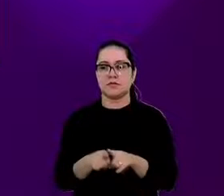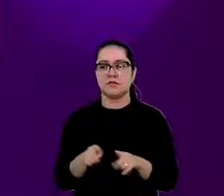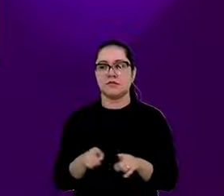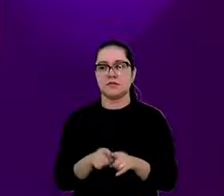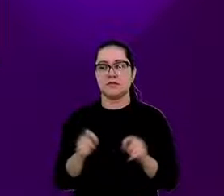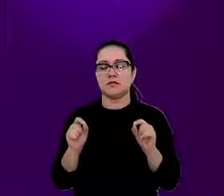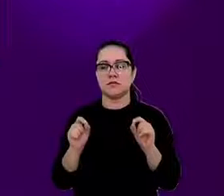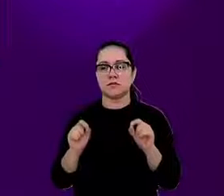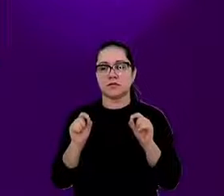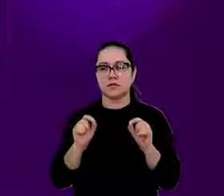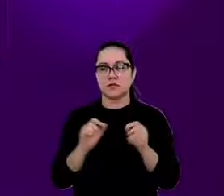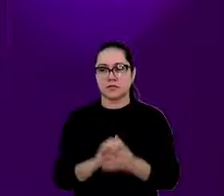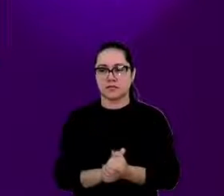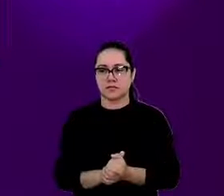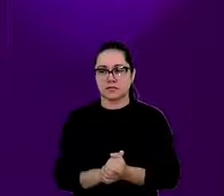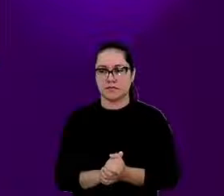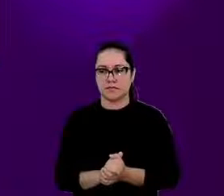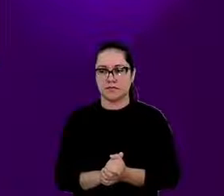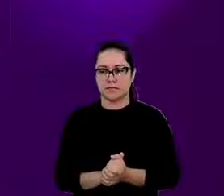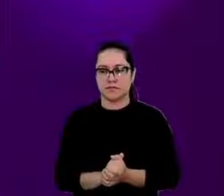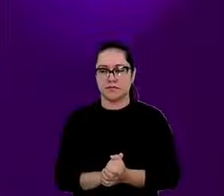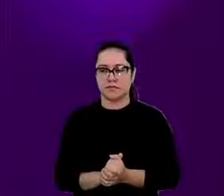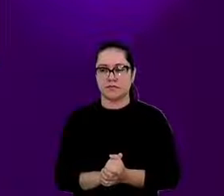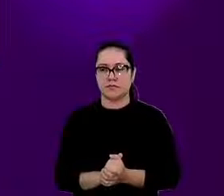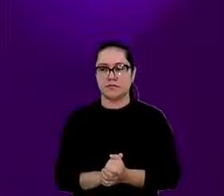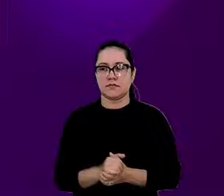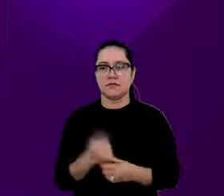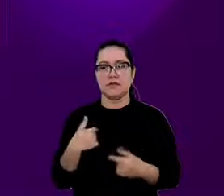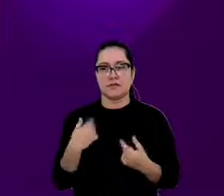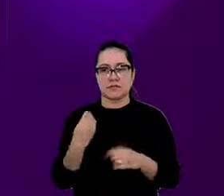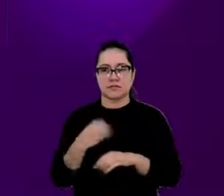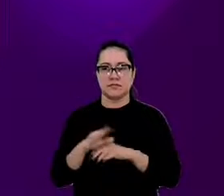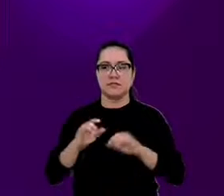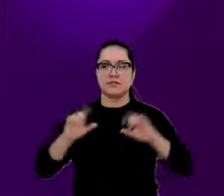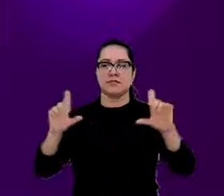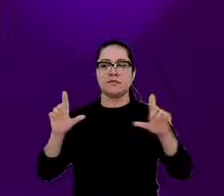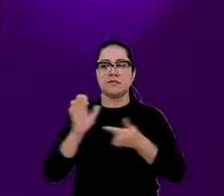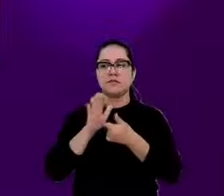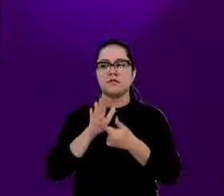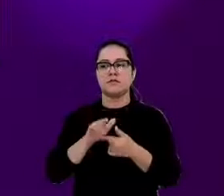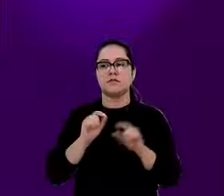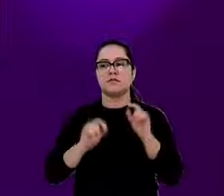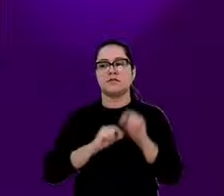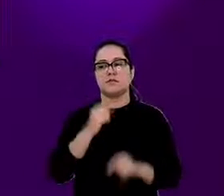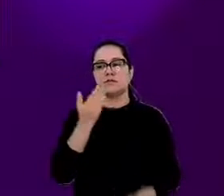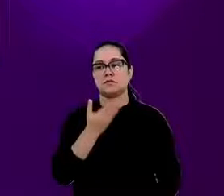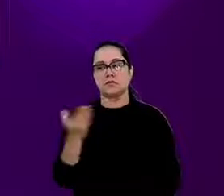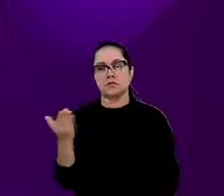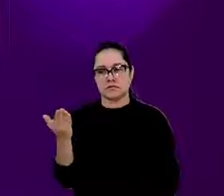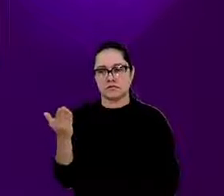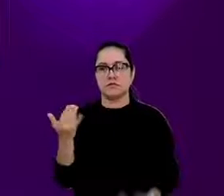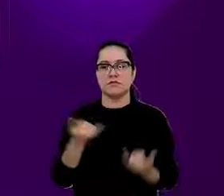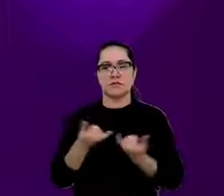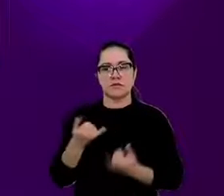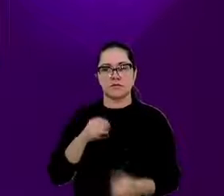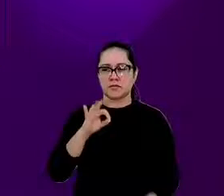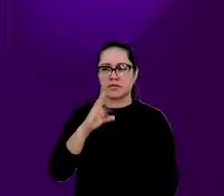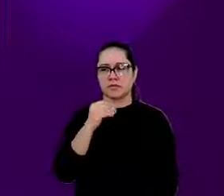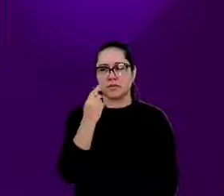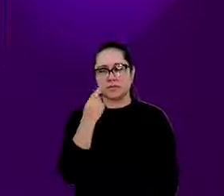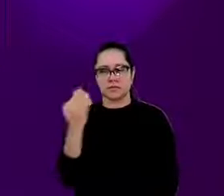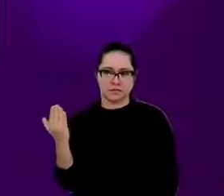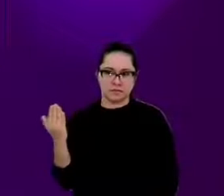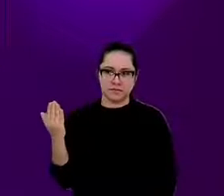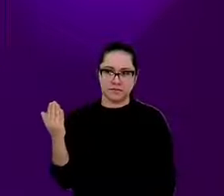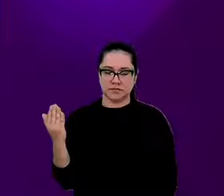também do artigo do Pedro Barros, que eu compartilho com os senhores, mostrando que informações do prontuário, da ausculta, do eletro,